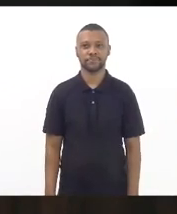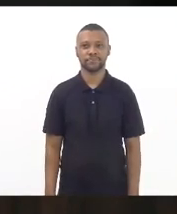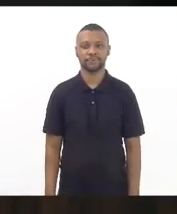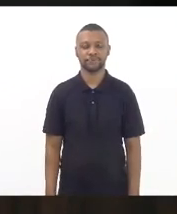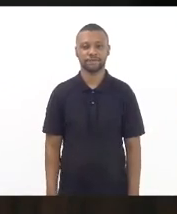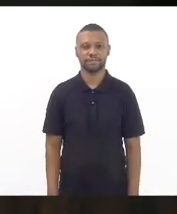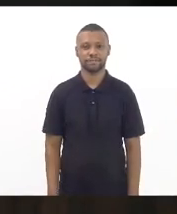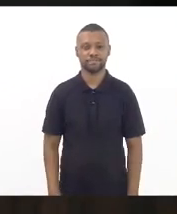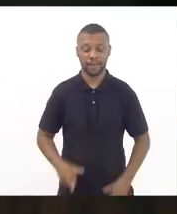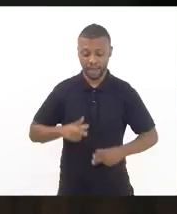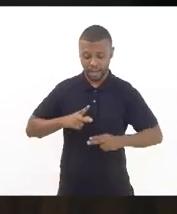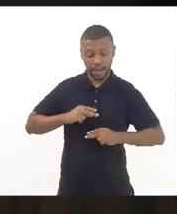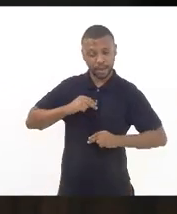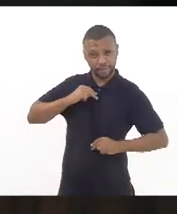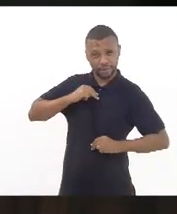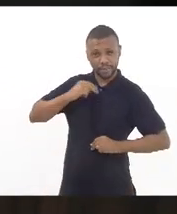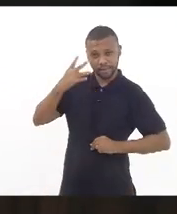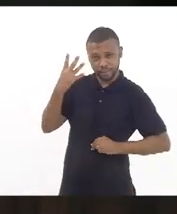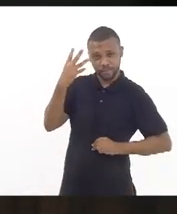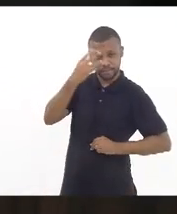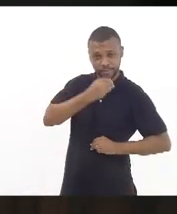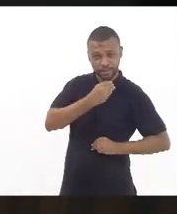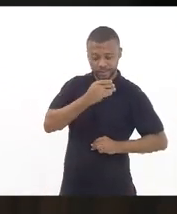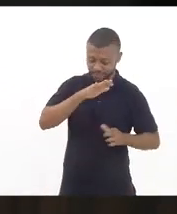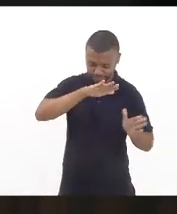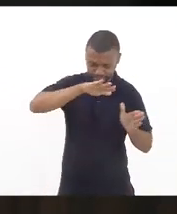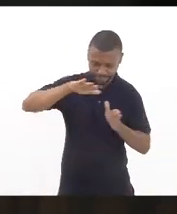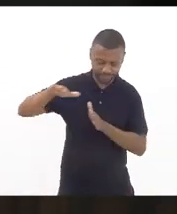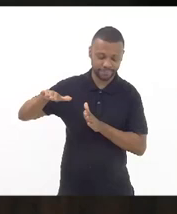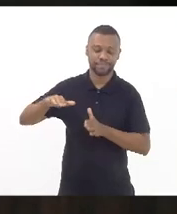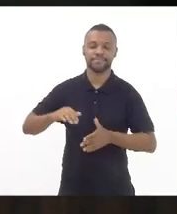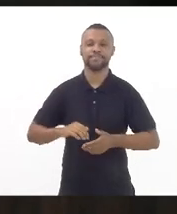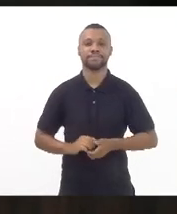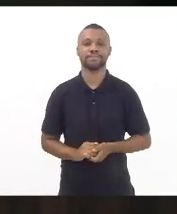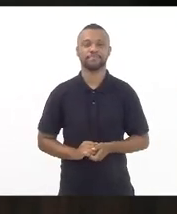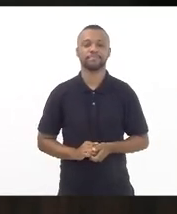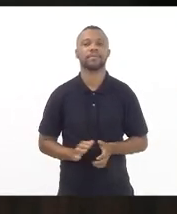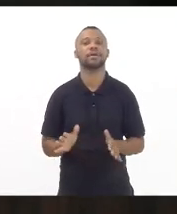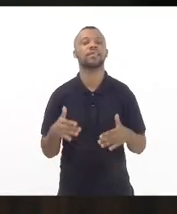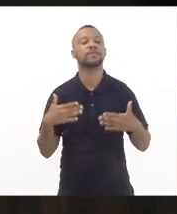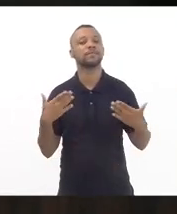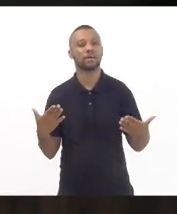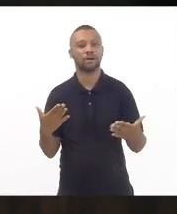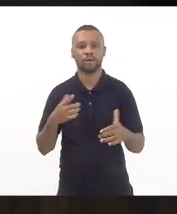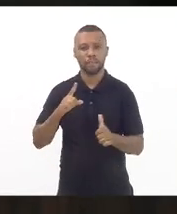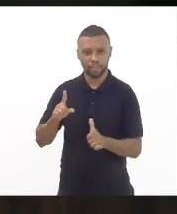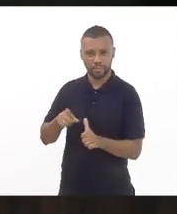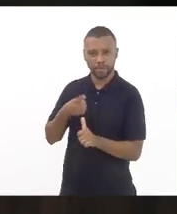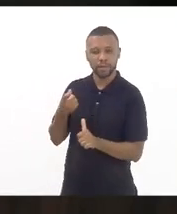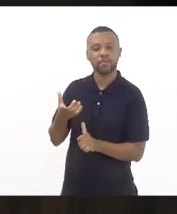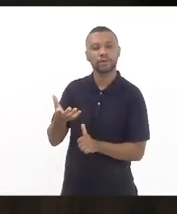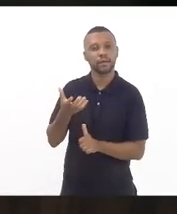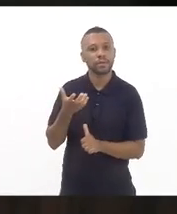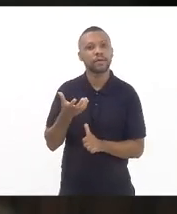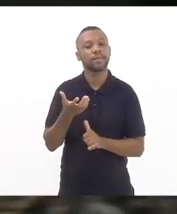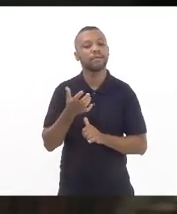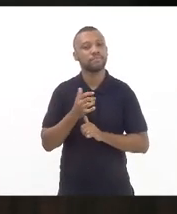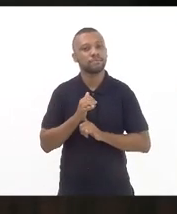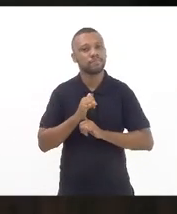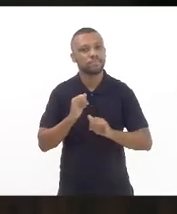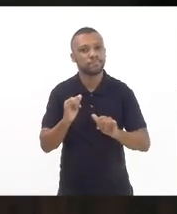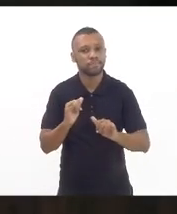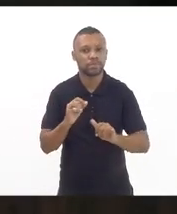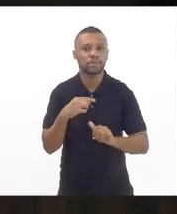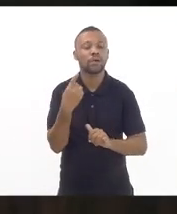Gravata bonita, hein? Então, eu queria... Nós sabemos que temos